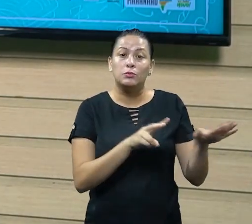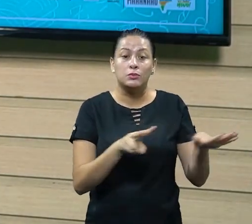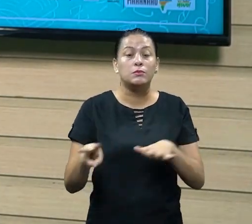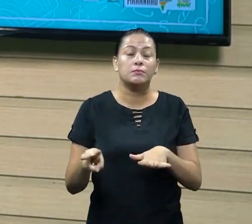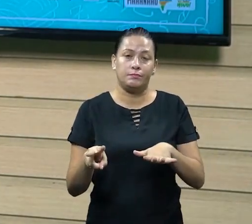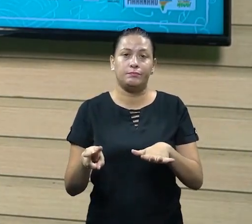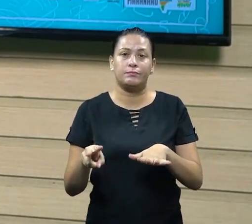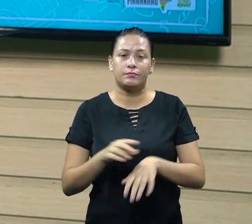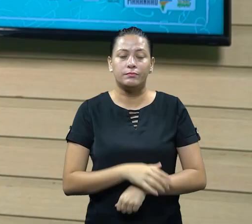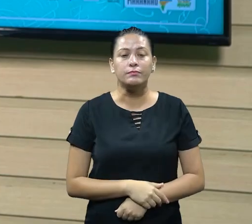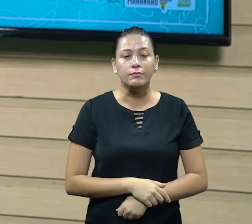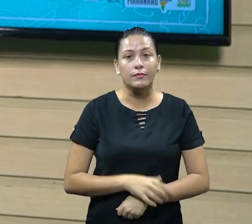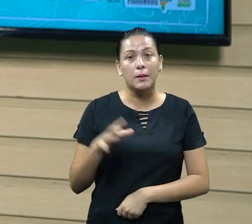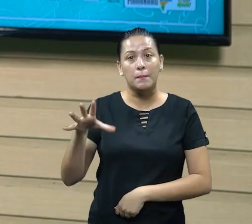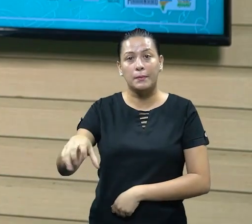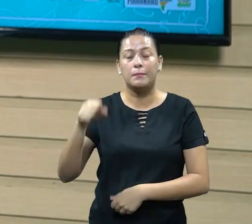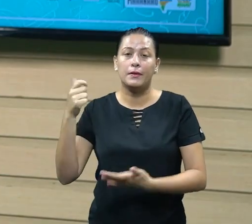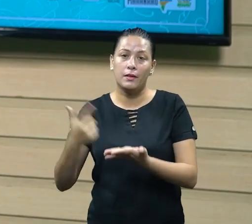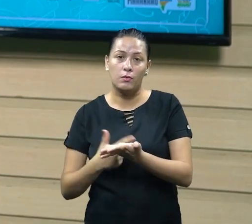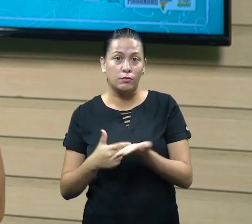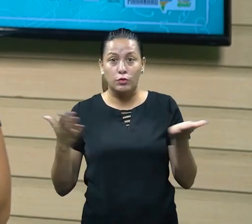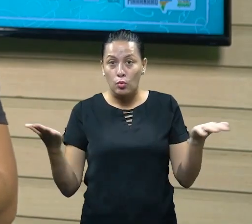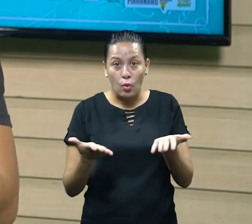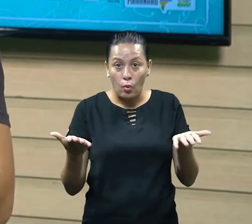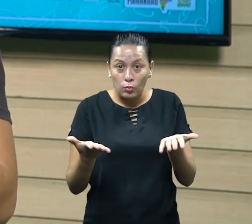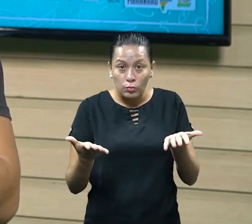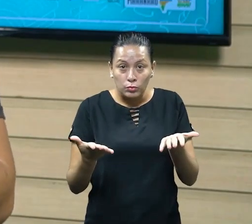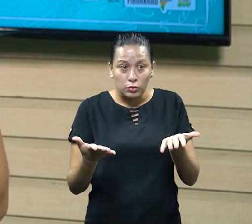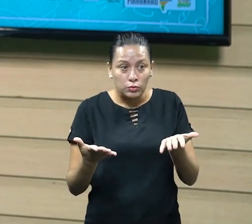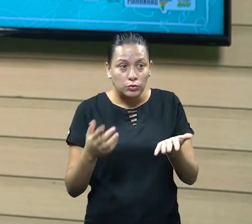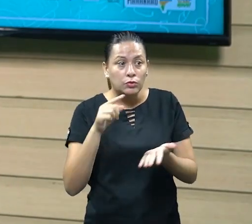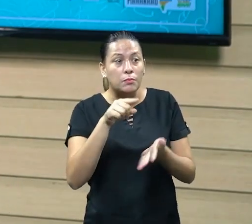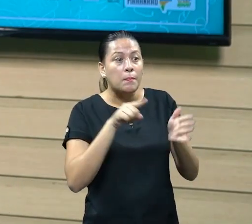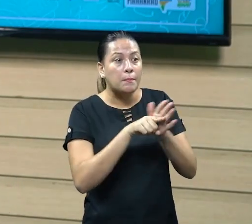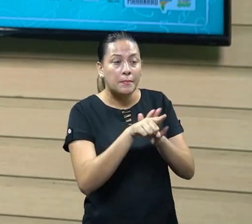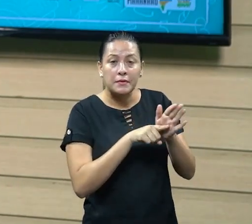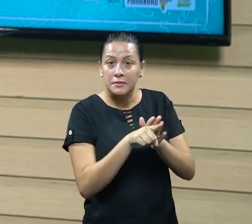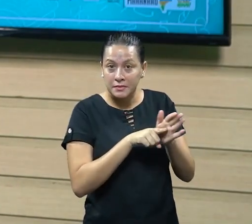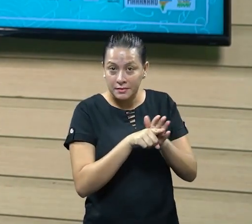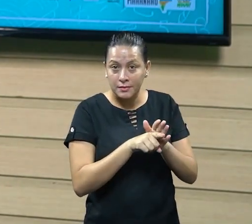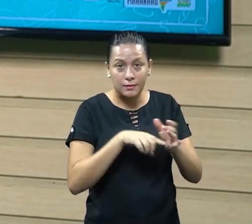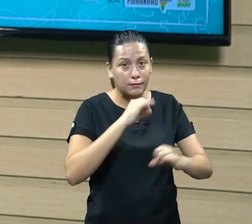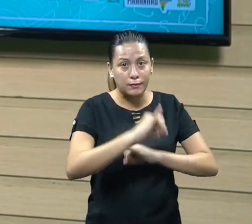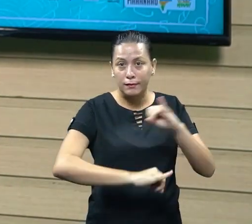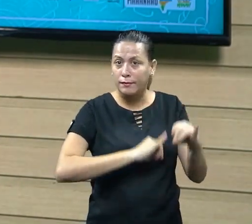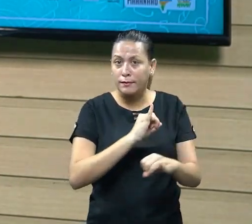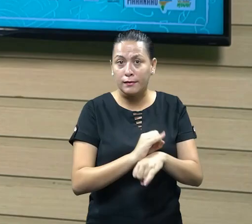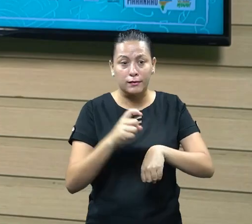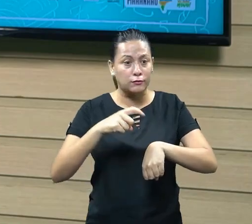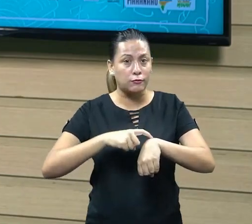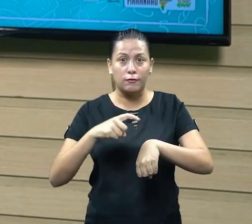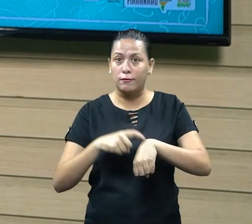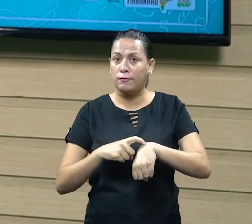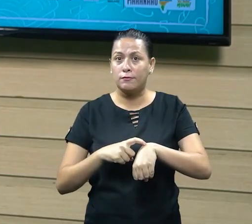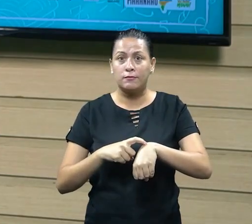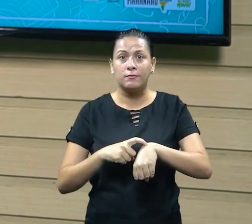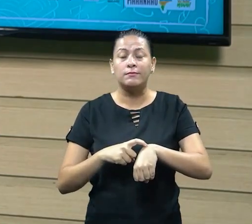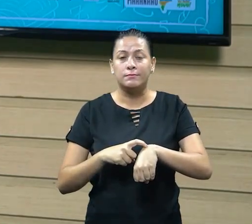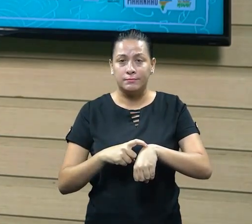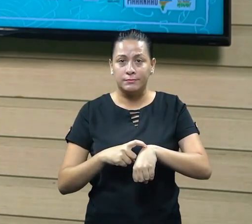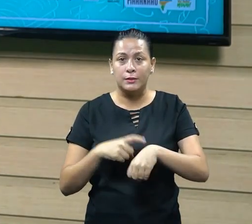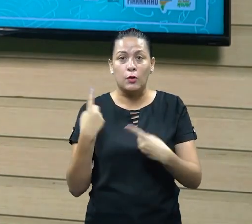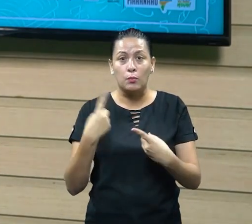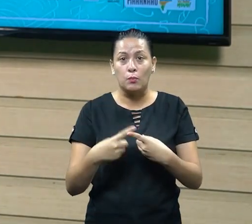uma pesquisa para o meu aluno, eles fazem no celular rapidinho, todos ao mesmo tempo, porque a globalização ela ajuda na disseminação